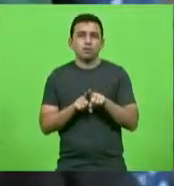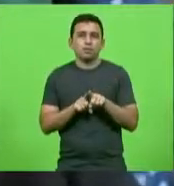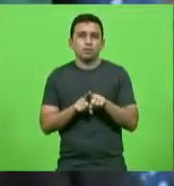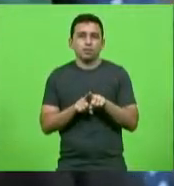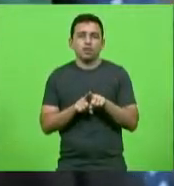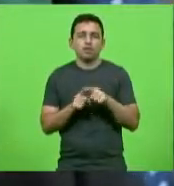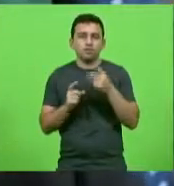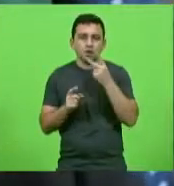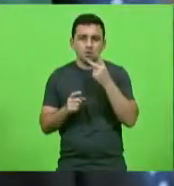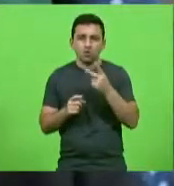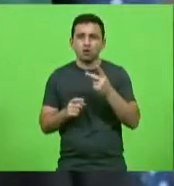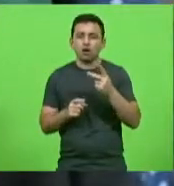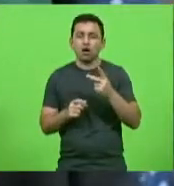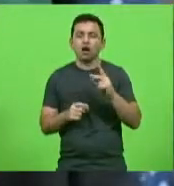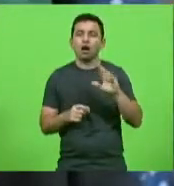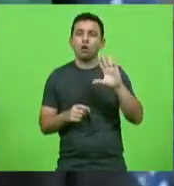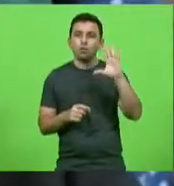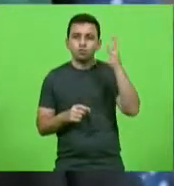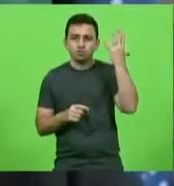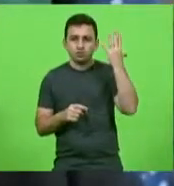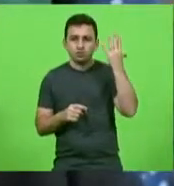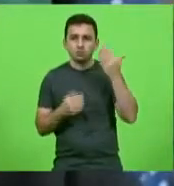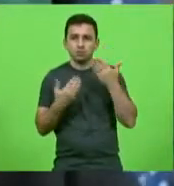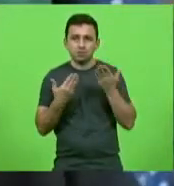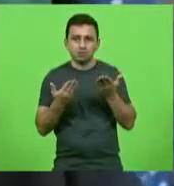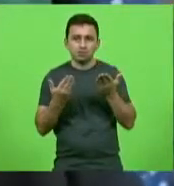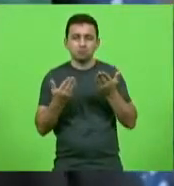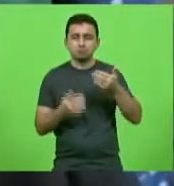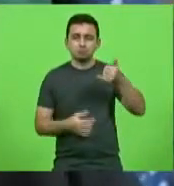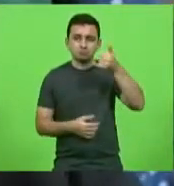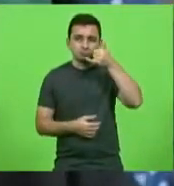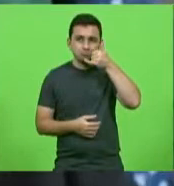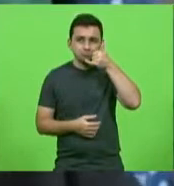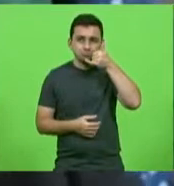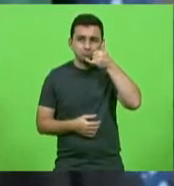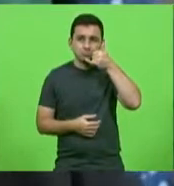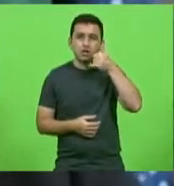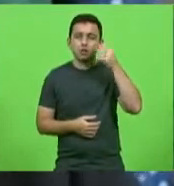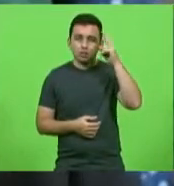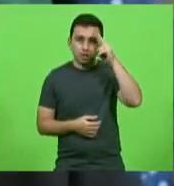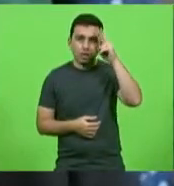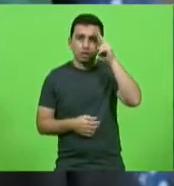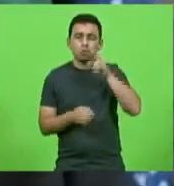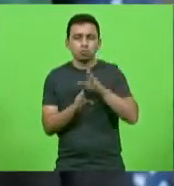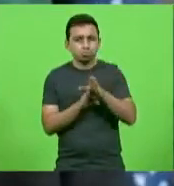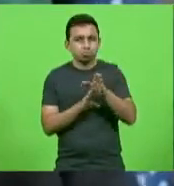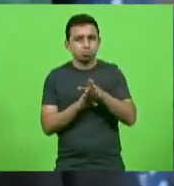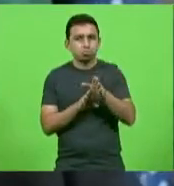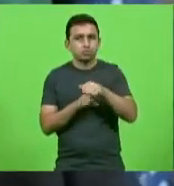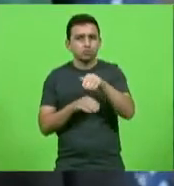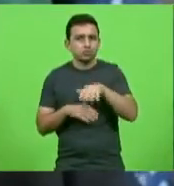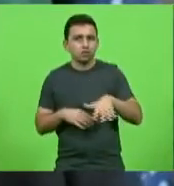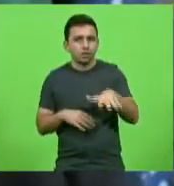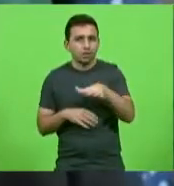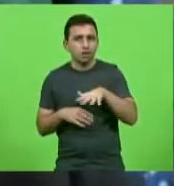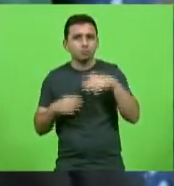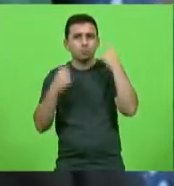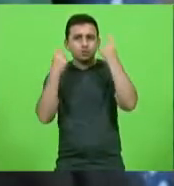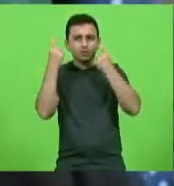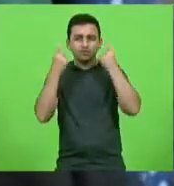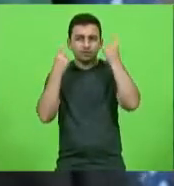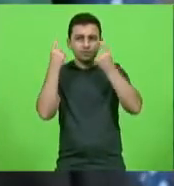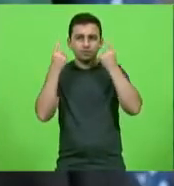que na ocasião em que repassei, por meio da citada ligação telefônica, as orientações gerais sobre as